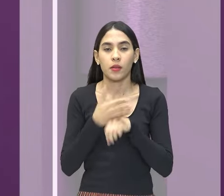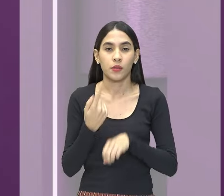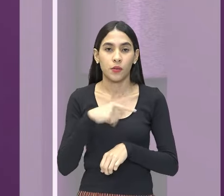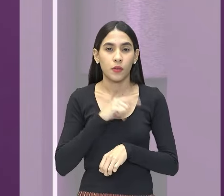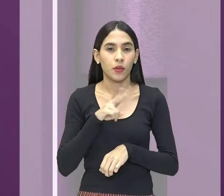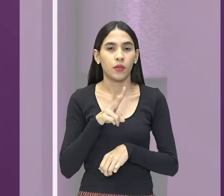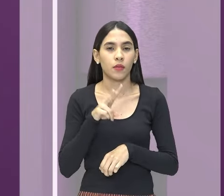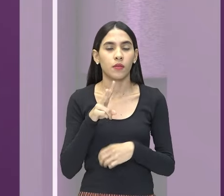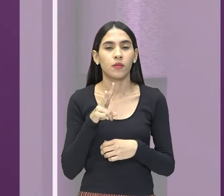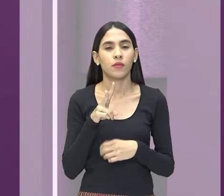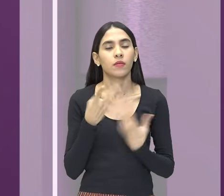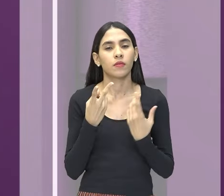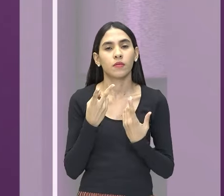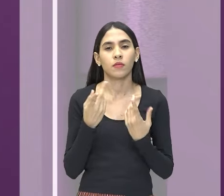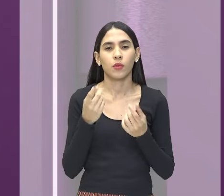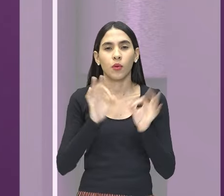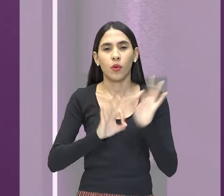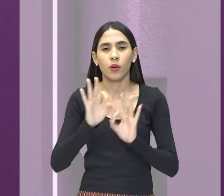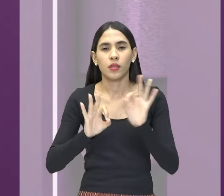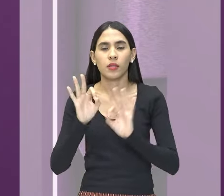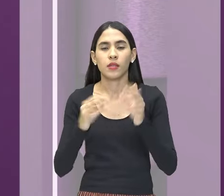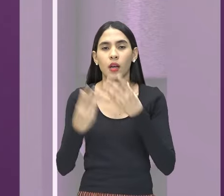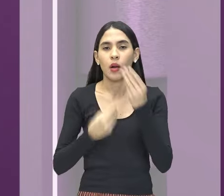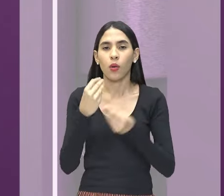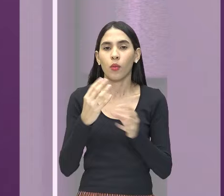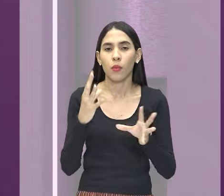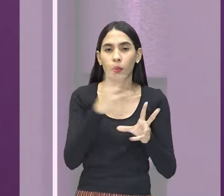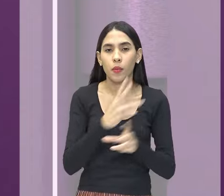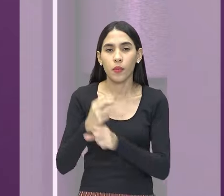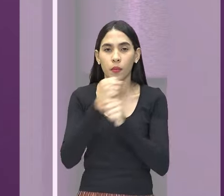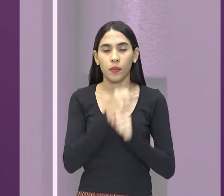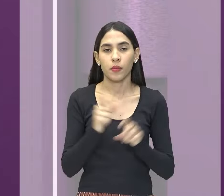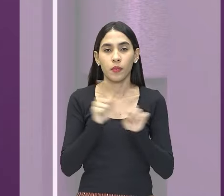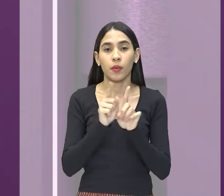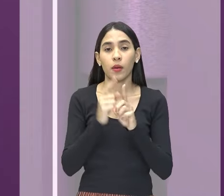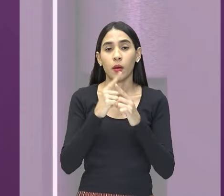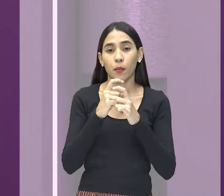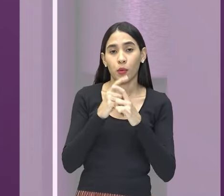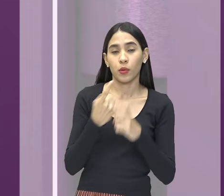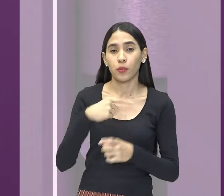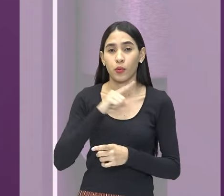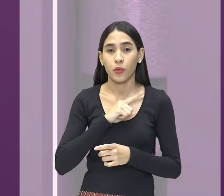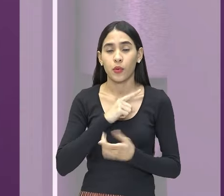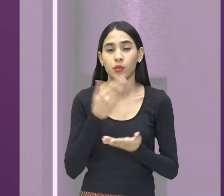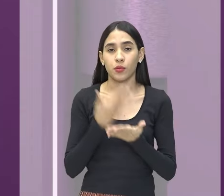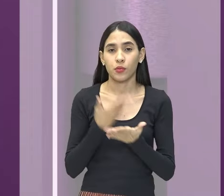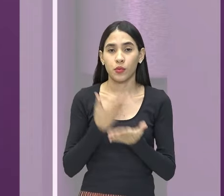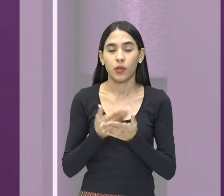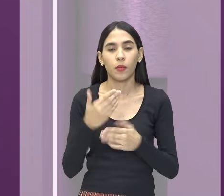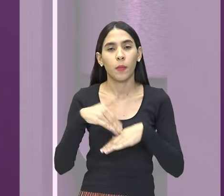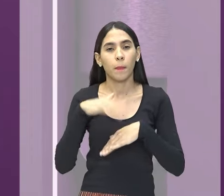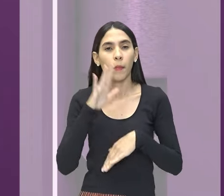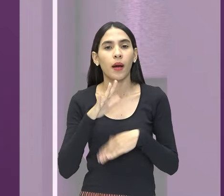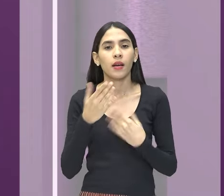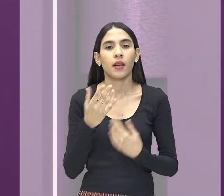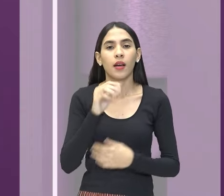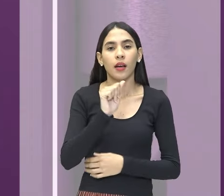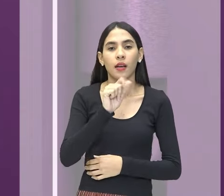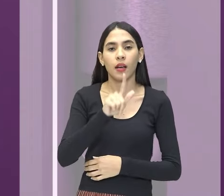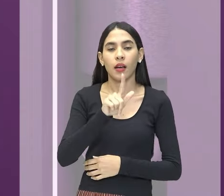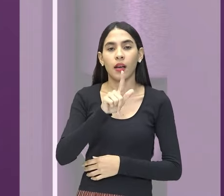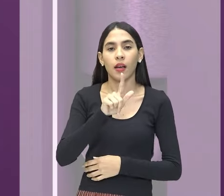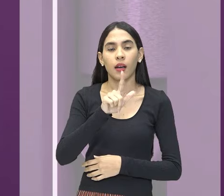estar retomando aí uma operação básica com monômios, onde nós vamos estar estudando um pouco mais da álgebra.